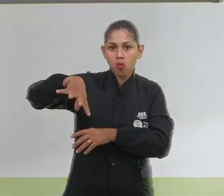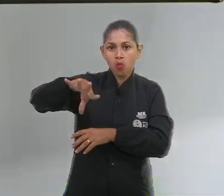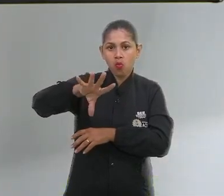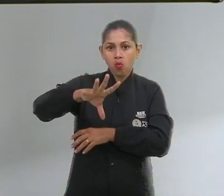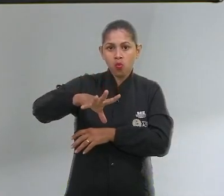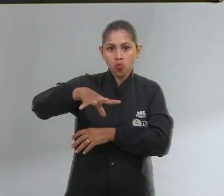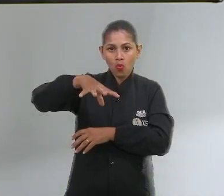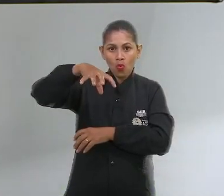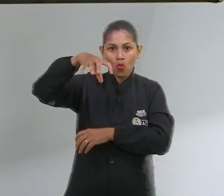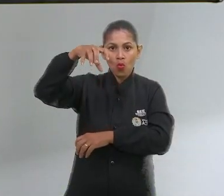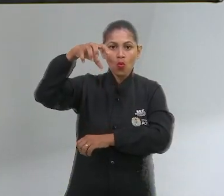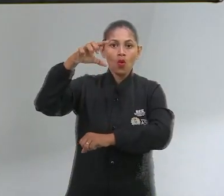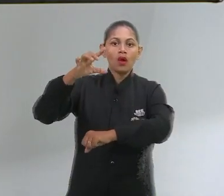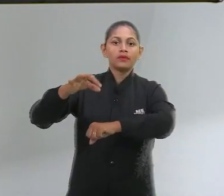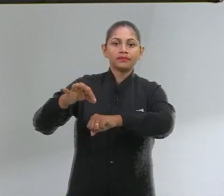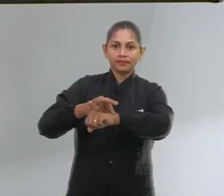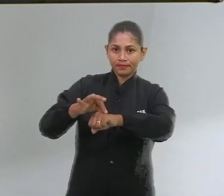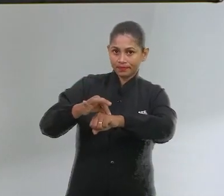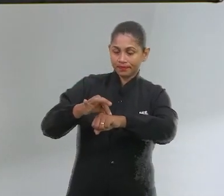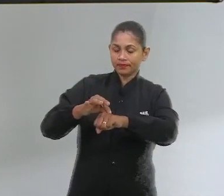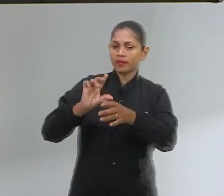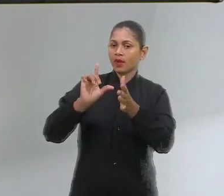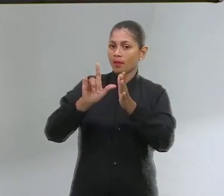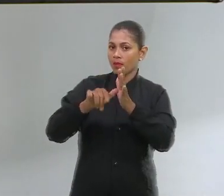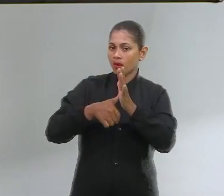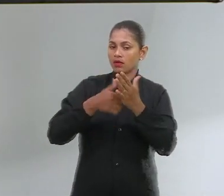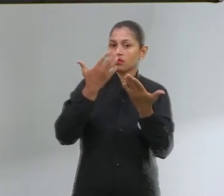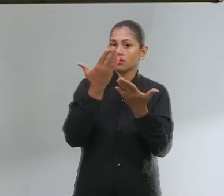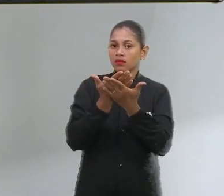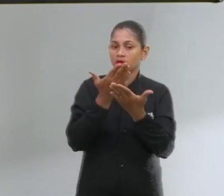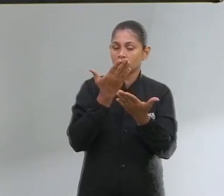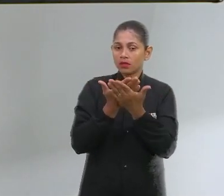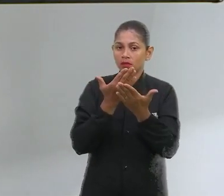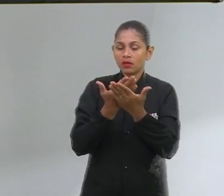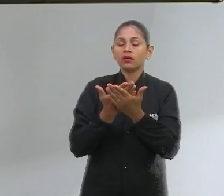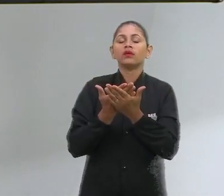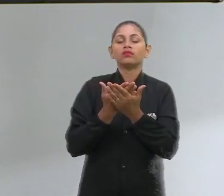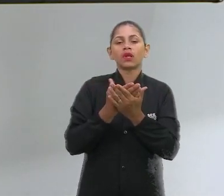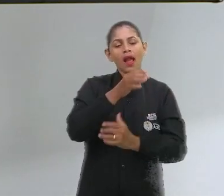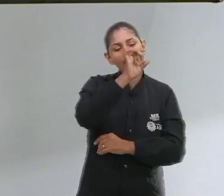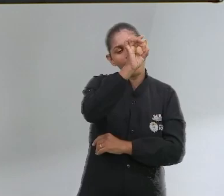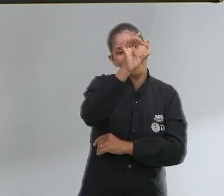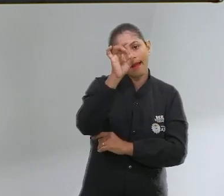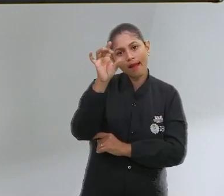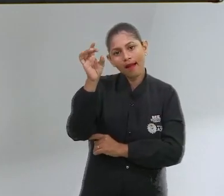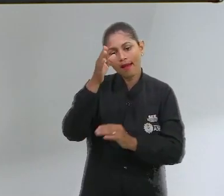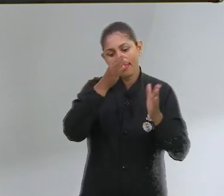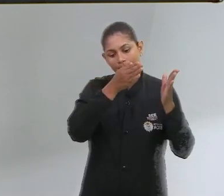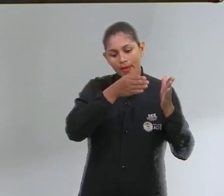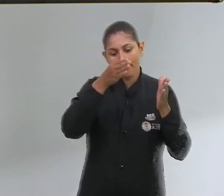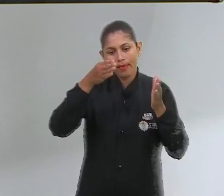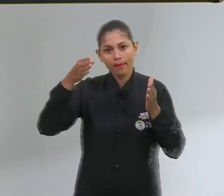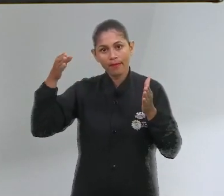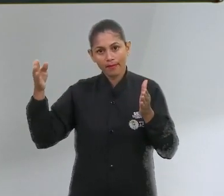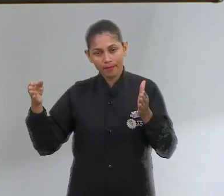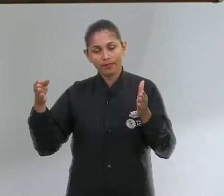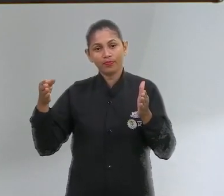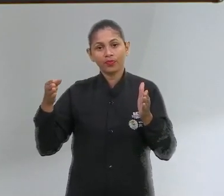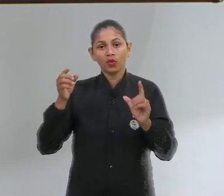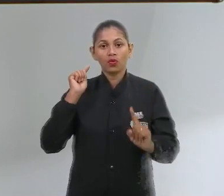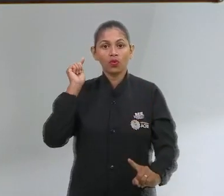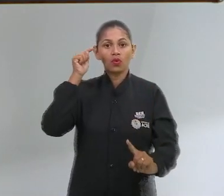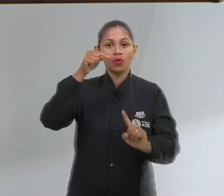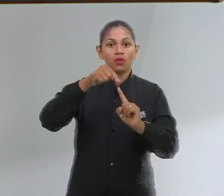ver isso, pessoal, nas próximas aulas. Então, nas próximas aulas, nós vamos estudar cada uma dessas etapas. O objetivo dessa aula de hoje